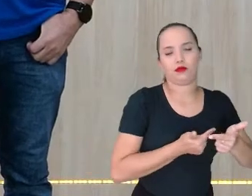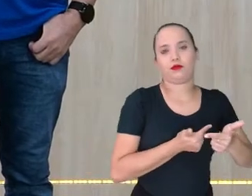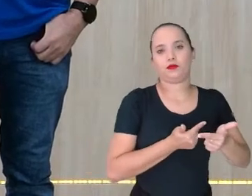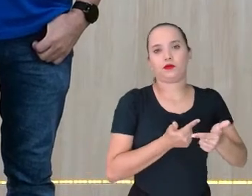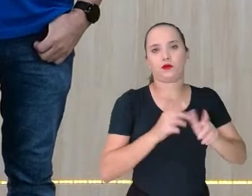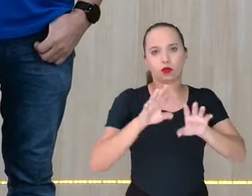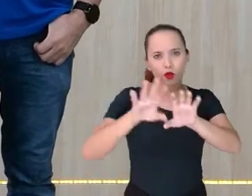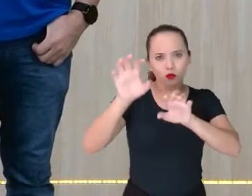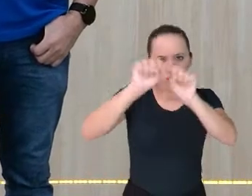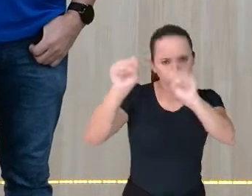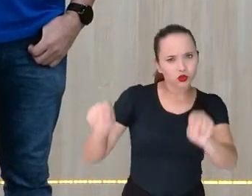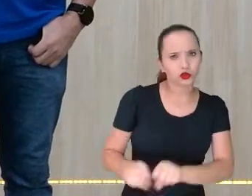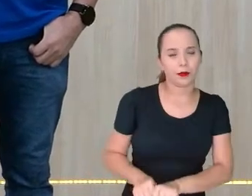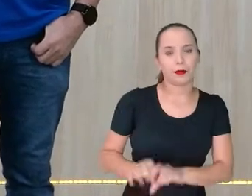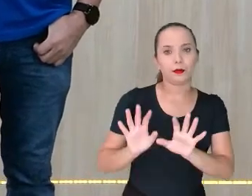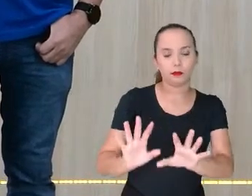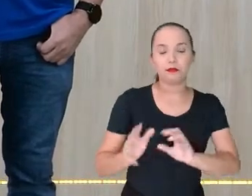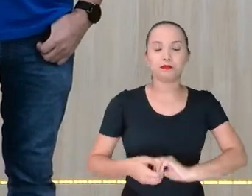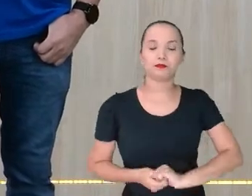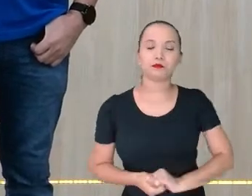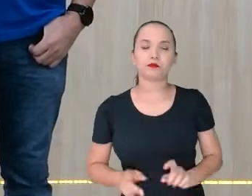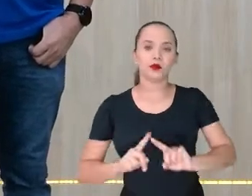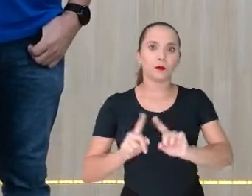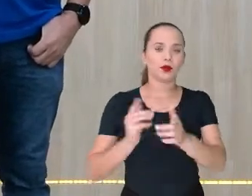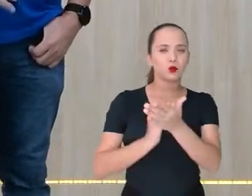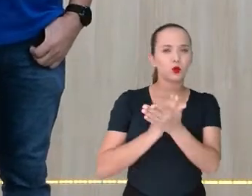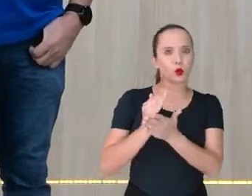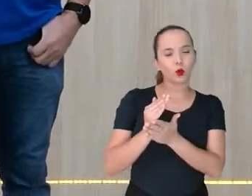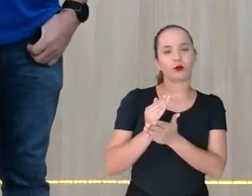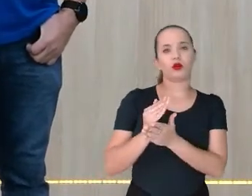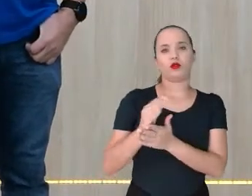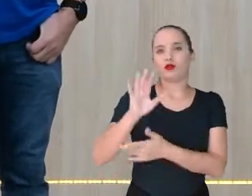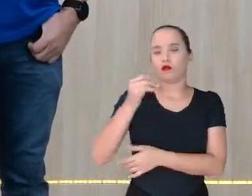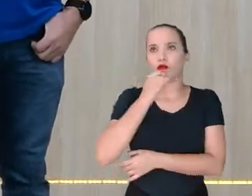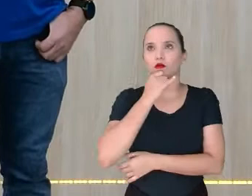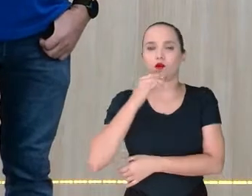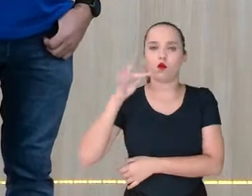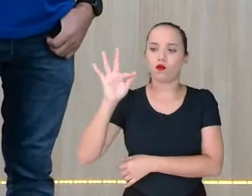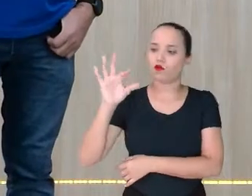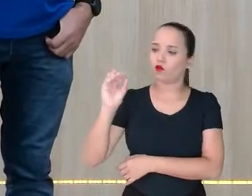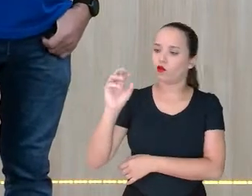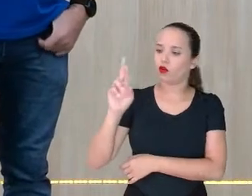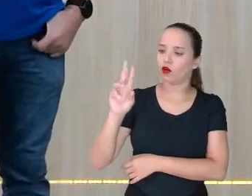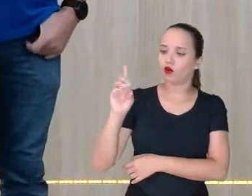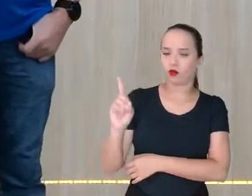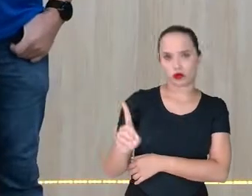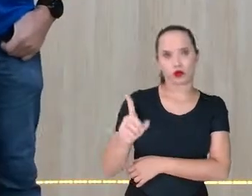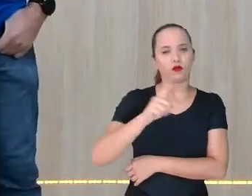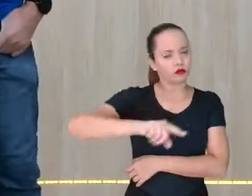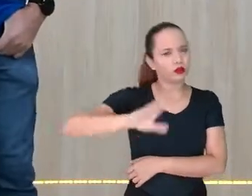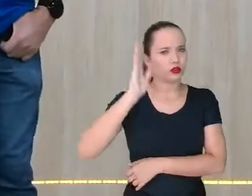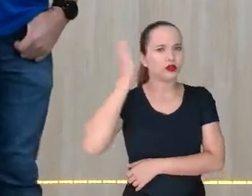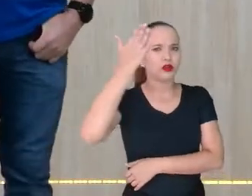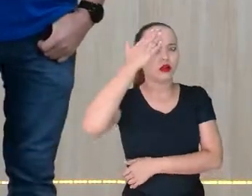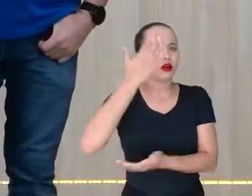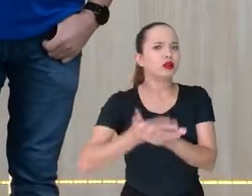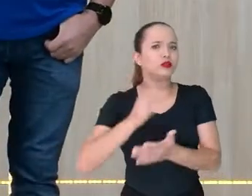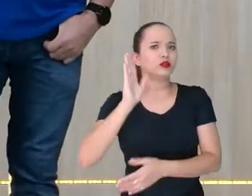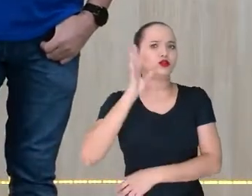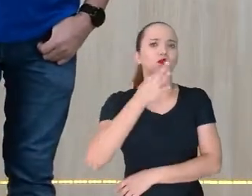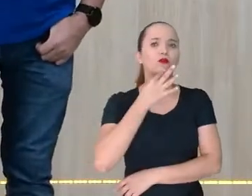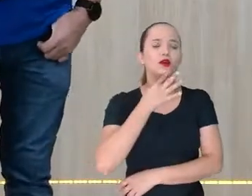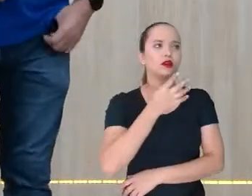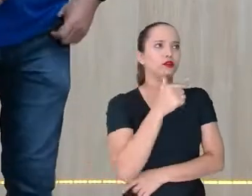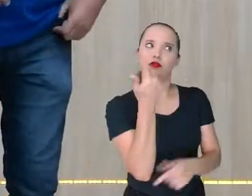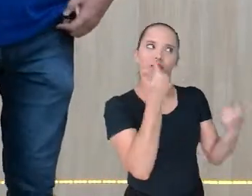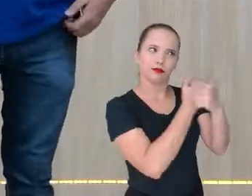produção. Sistema de produção, gente, por exemplo, inicialmente o Fordismo. Vocês já ouviram falar disso. Não ria